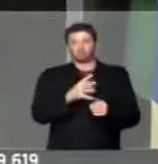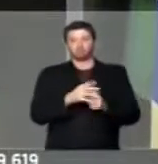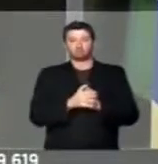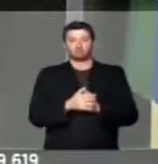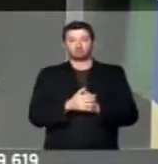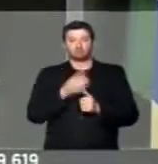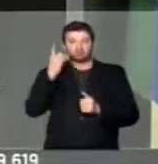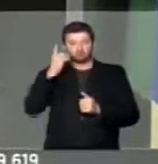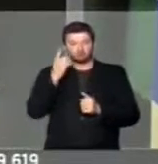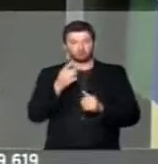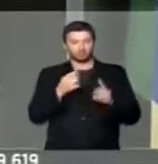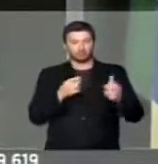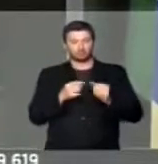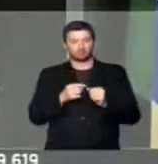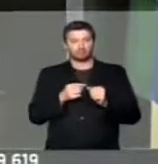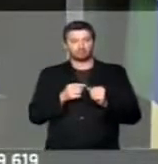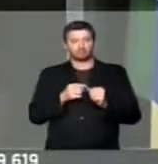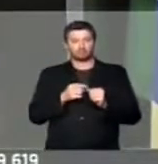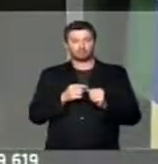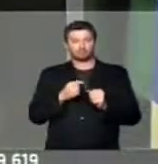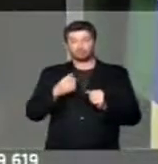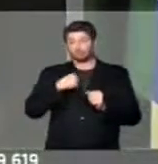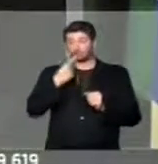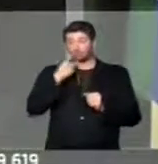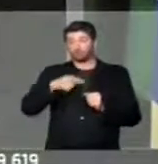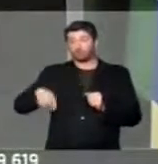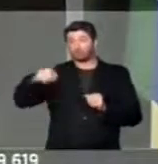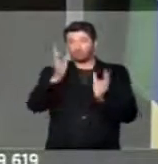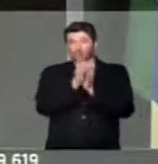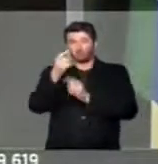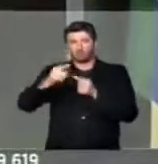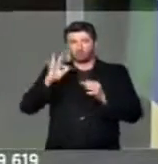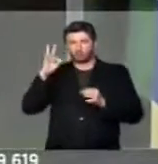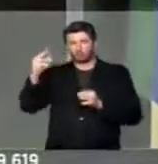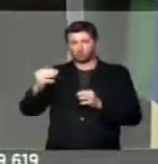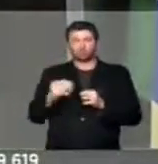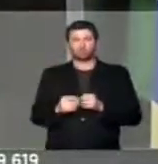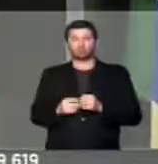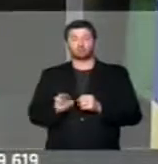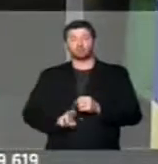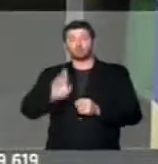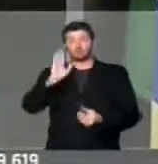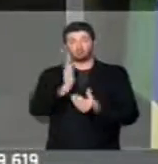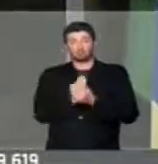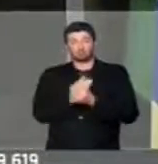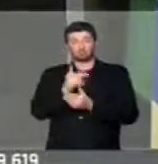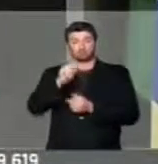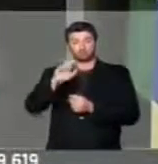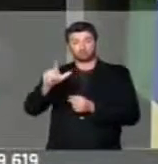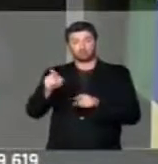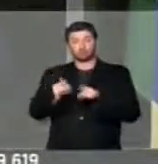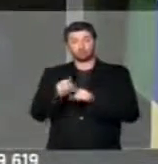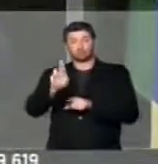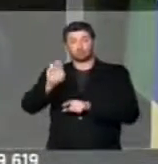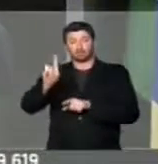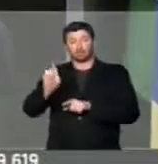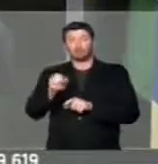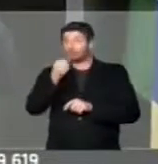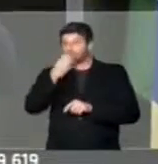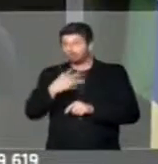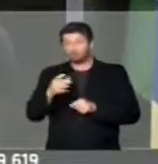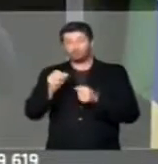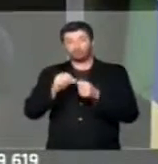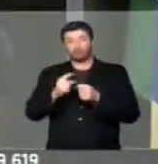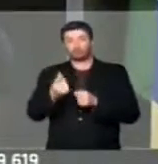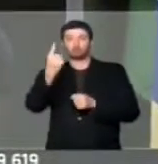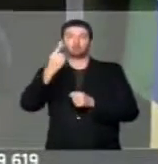o deputado heuler cruvinel eu digo é que os partidos que fizeram a apresentação pessoal ea rede quem também fizeram